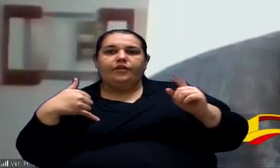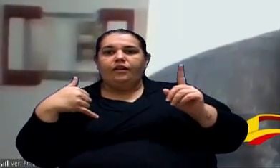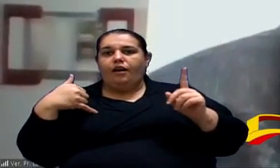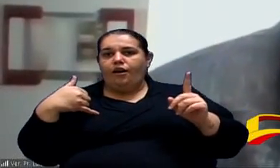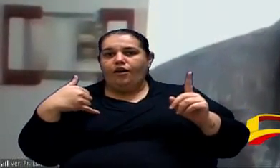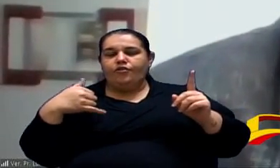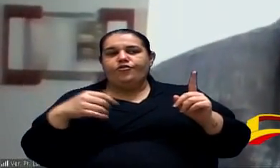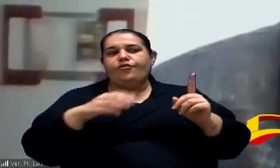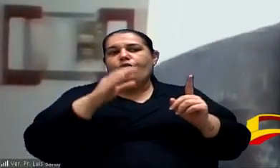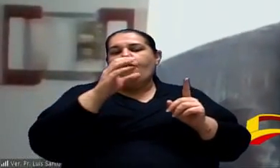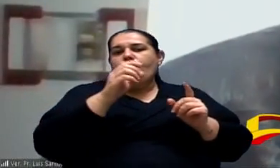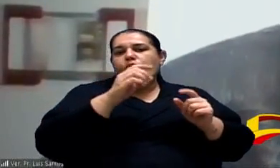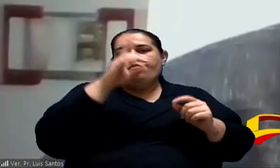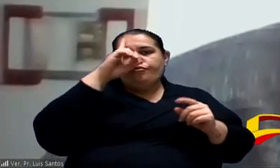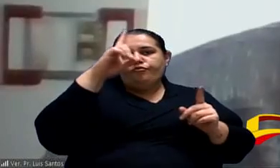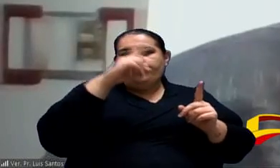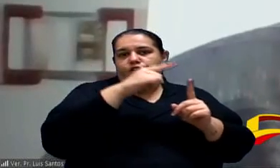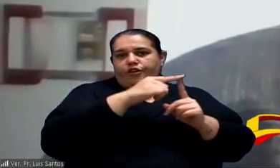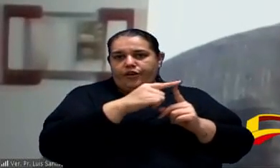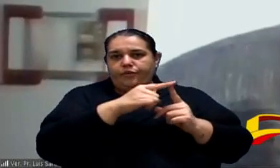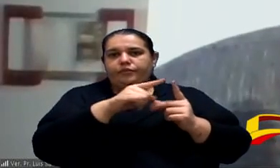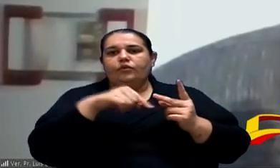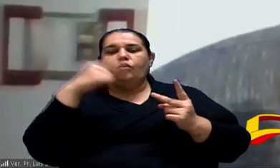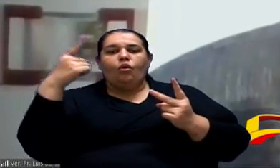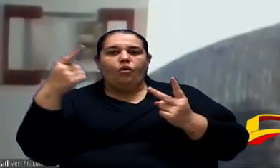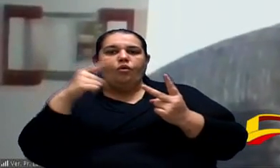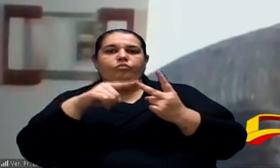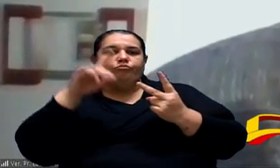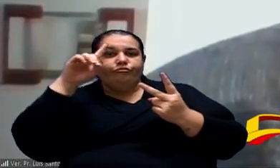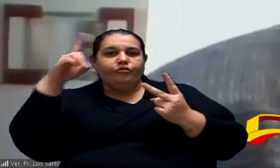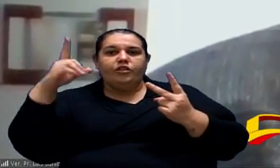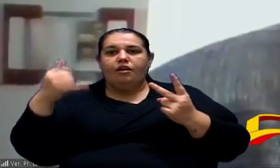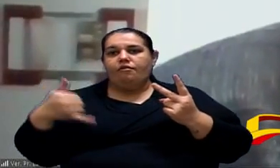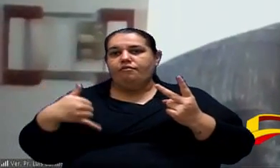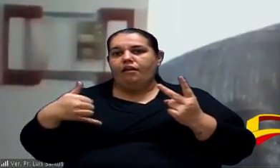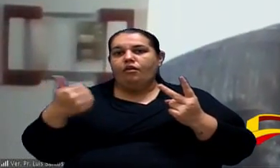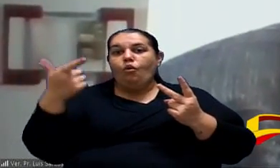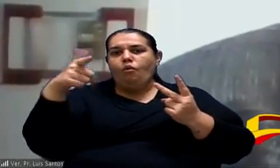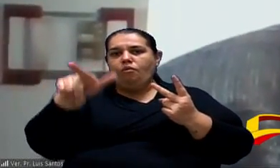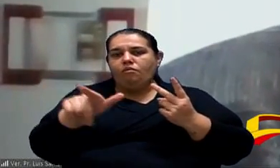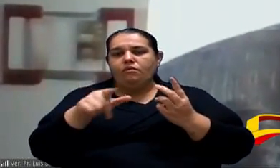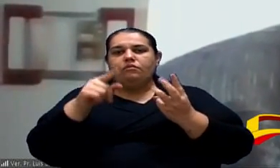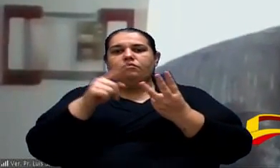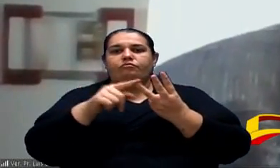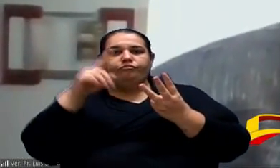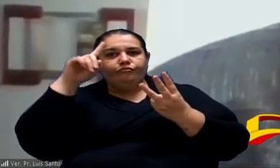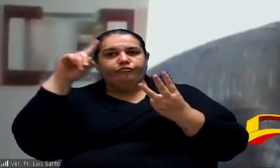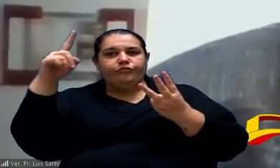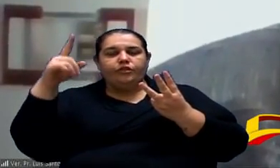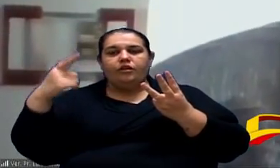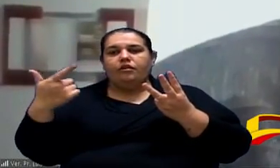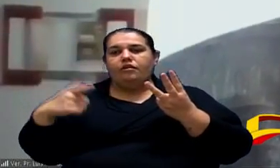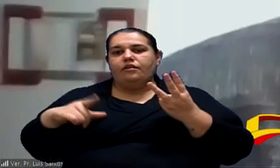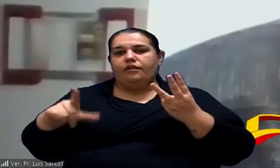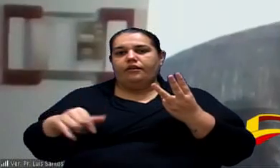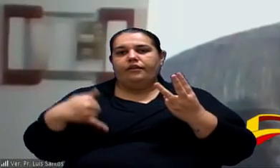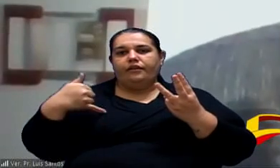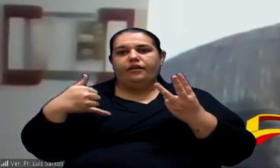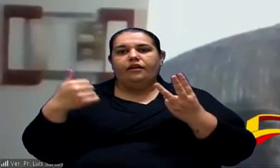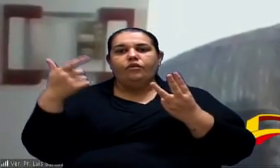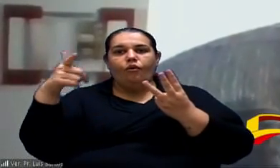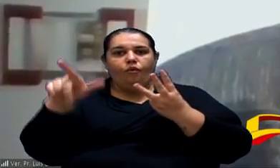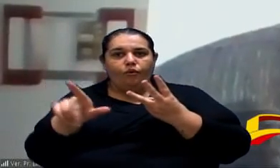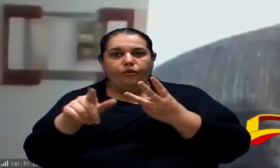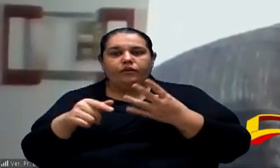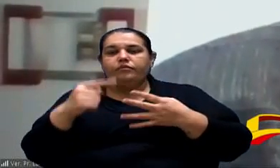número dos clientes que serão atendidos. Então, na faixa etária, obviamente,